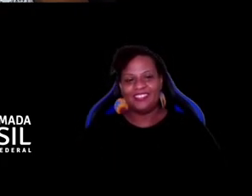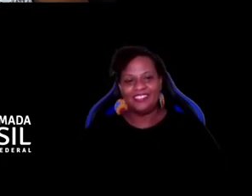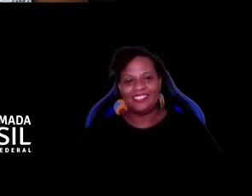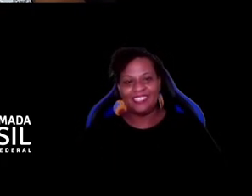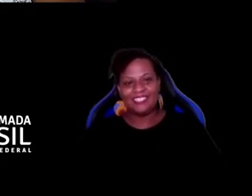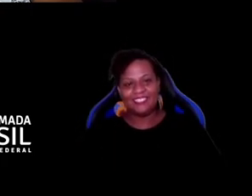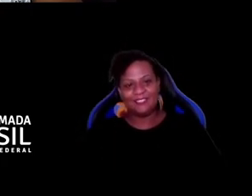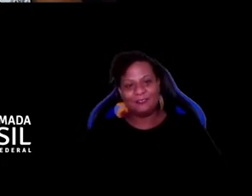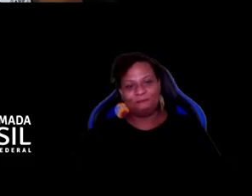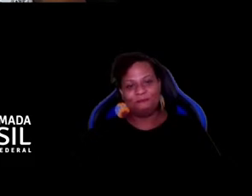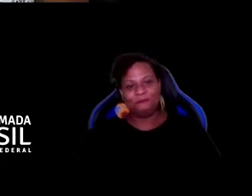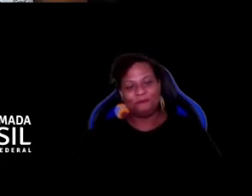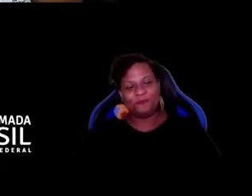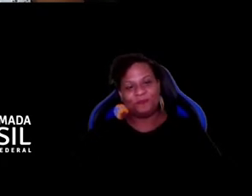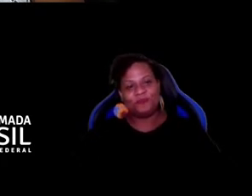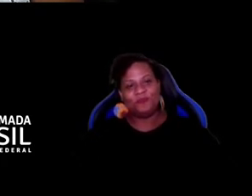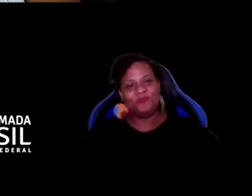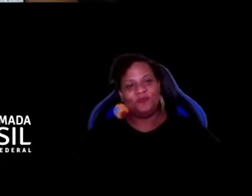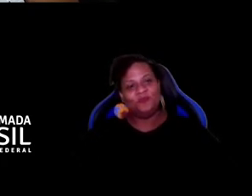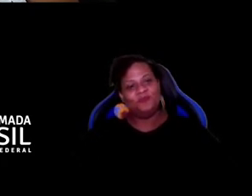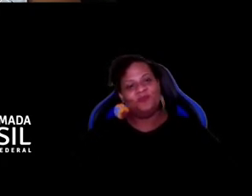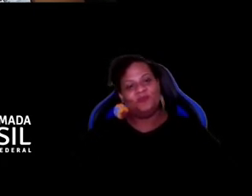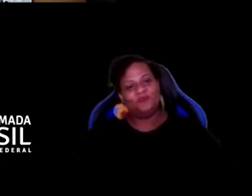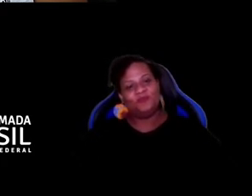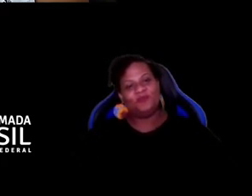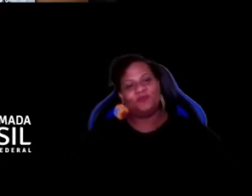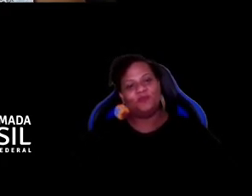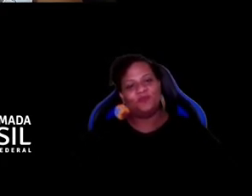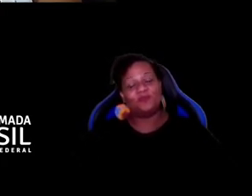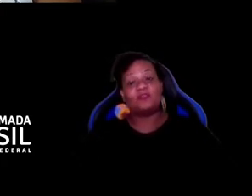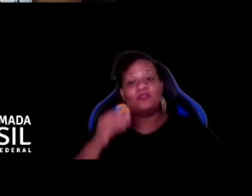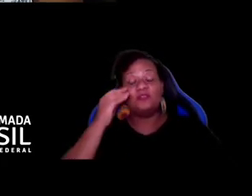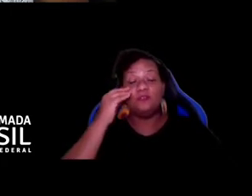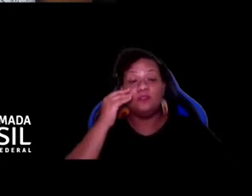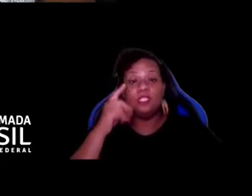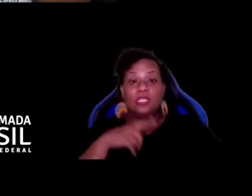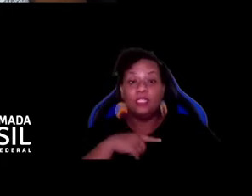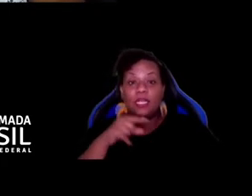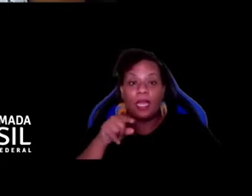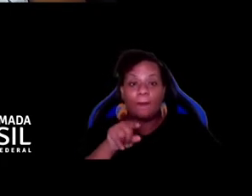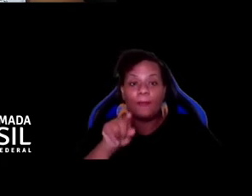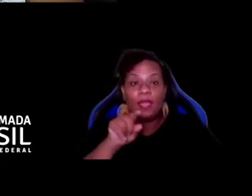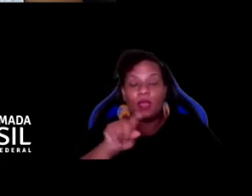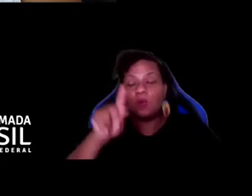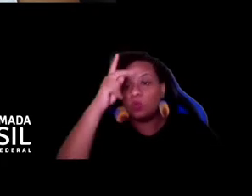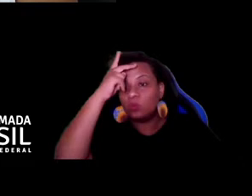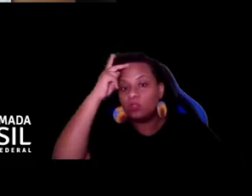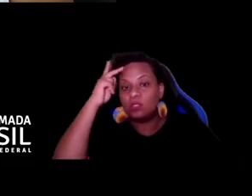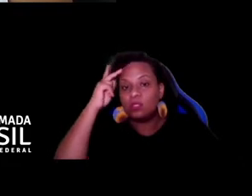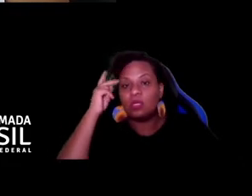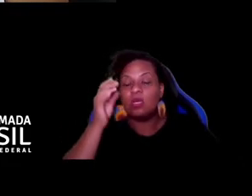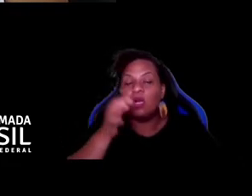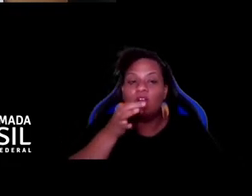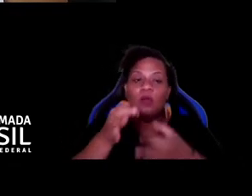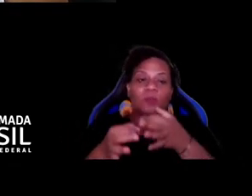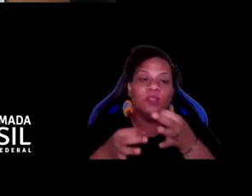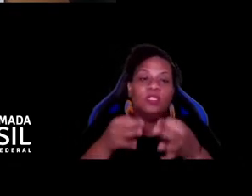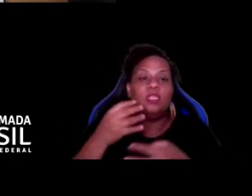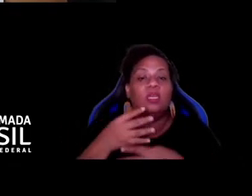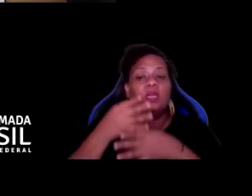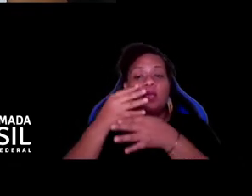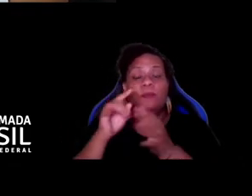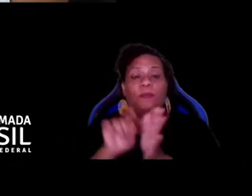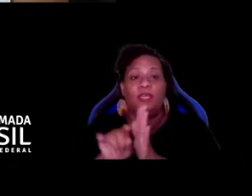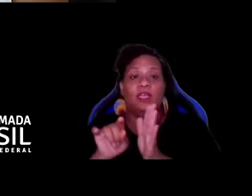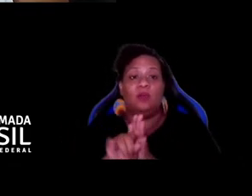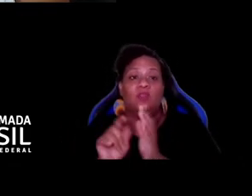Nossa. Vamos ver aqui agora, mestra, se tem alguma pergunta aqui do público. O pessoal que quiser fazer uma perguntinha, temos